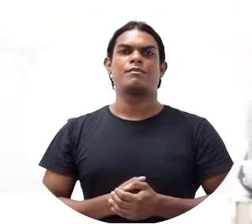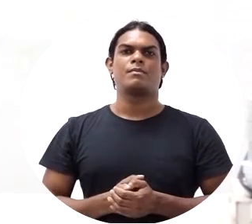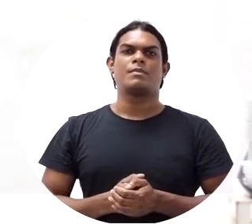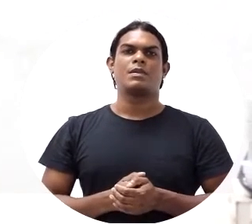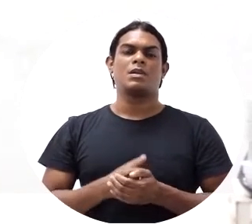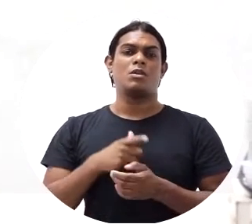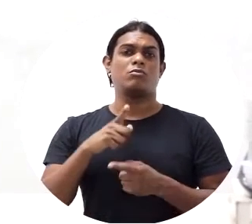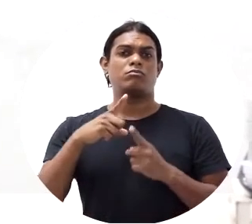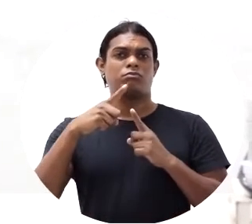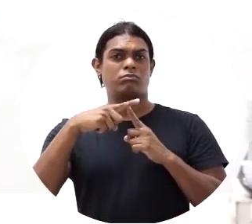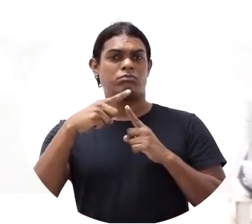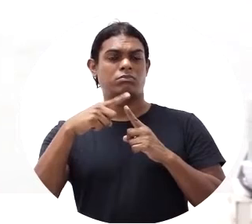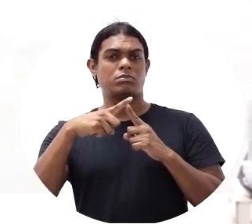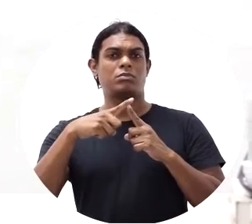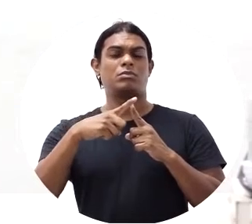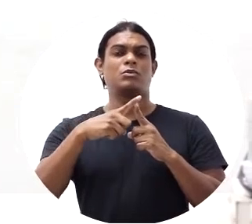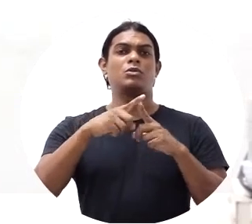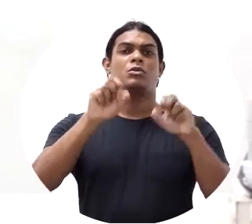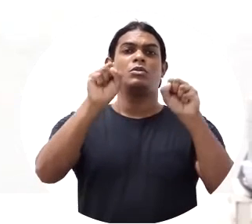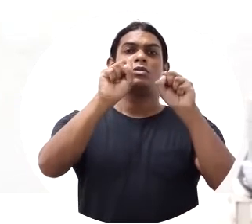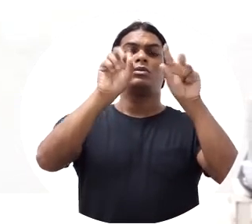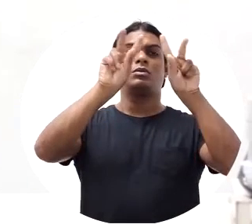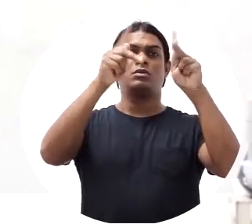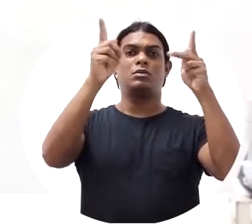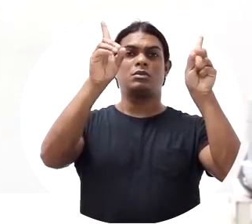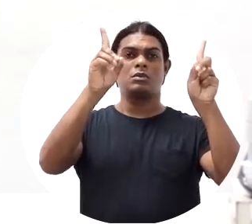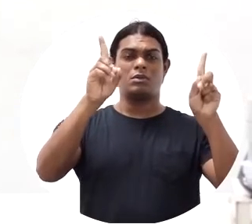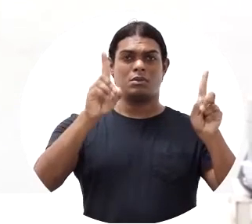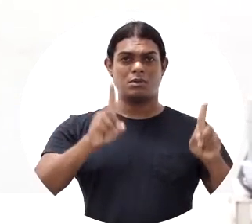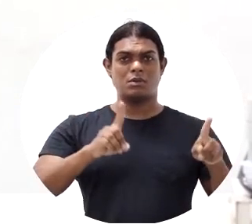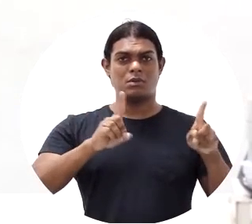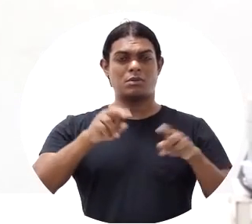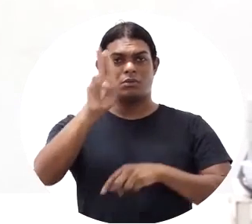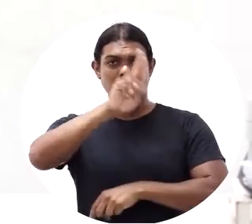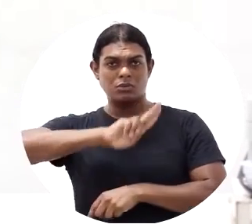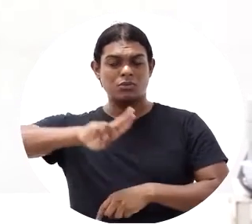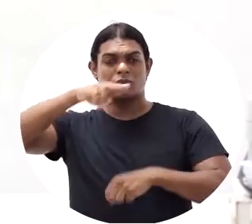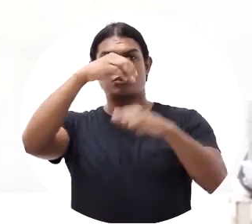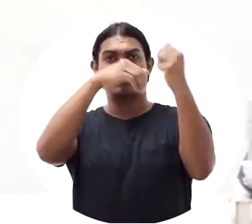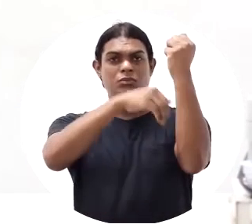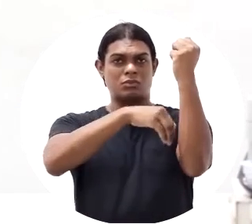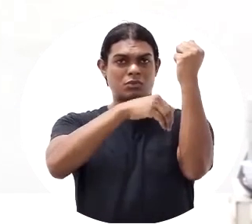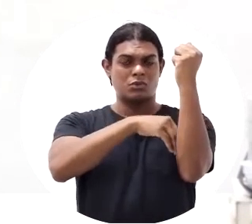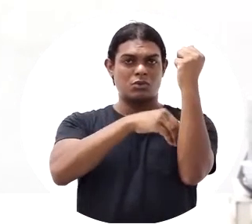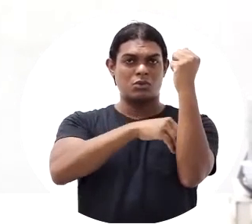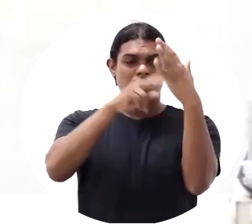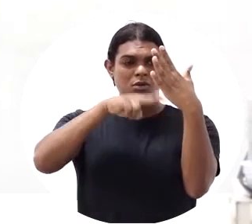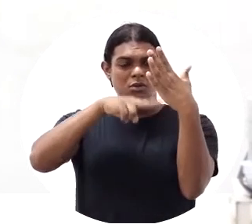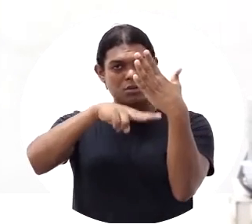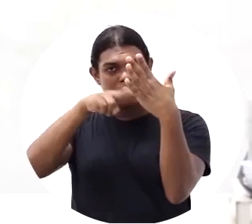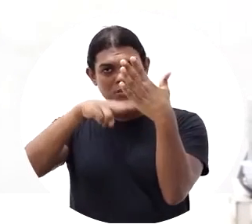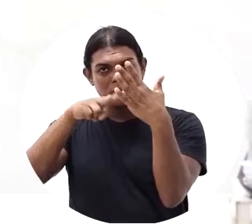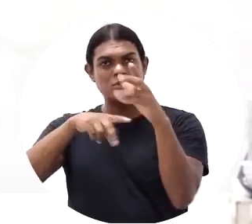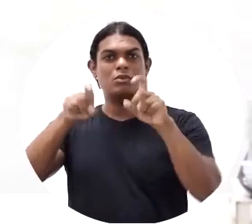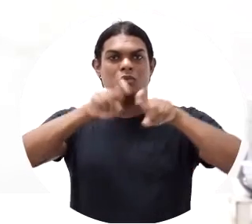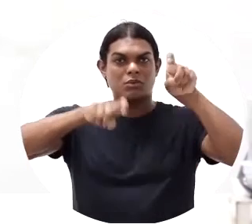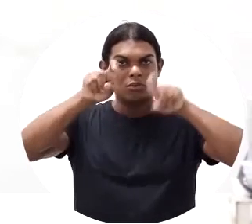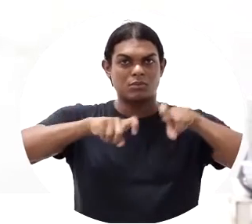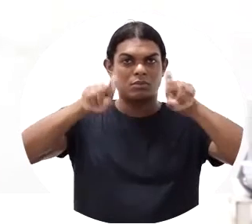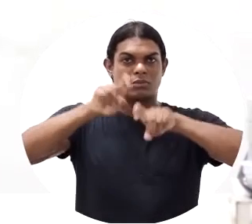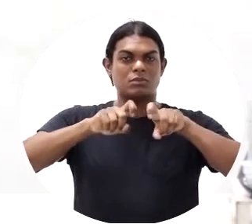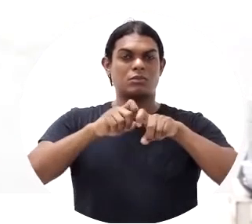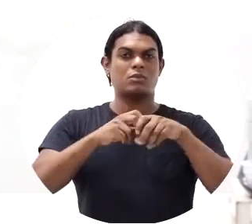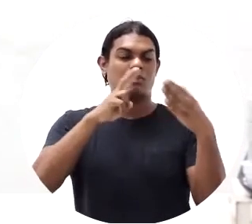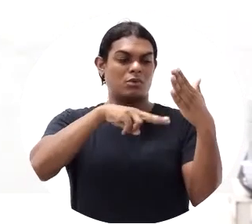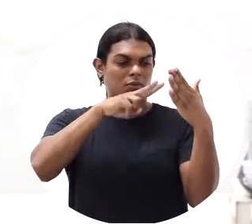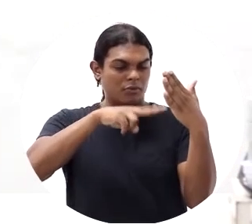ele trata-se de uma aplicação de hardware que, por meio de colocação de códigos legíveis pelo computador, facilita a operação nos